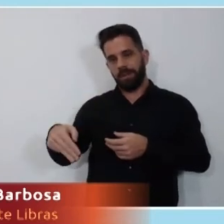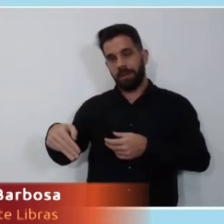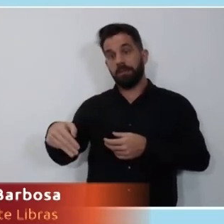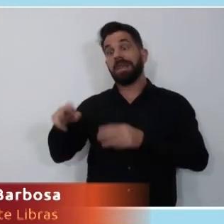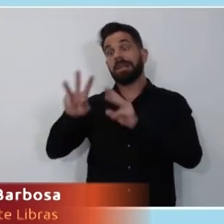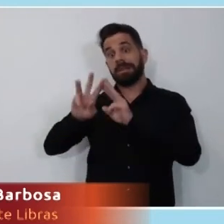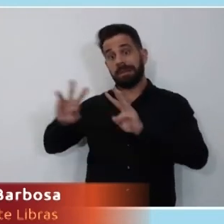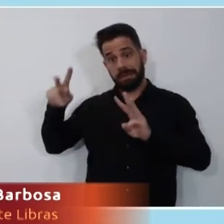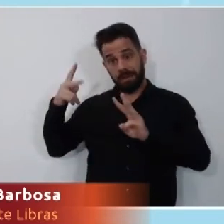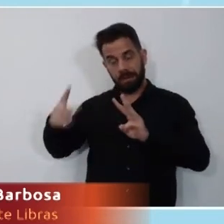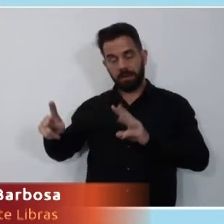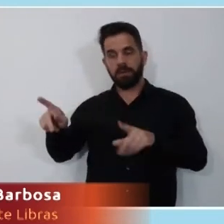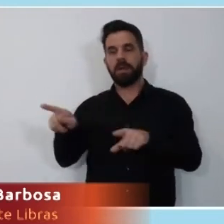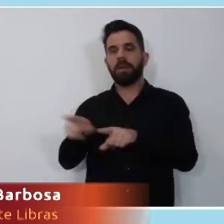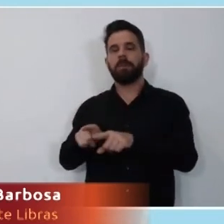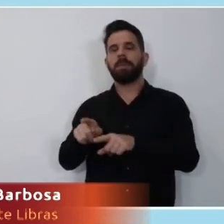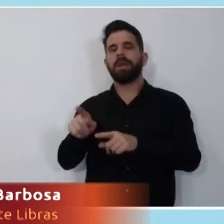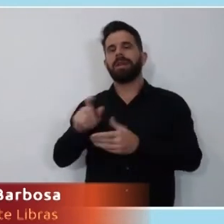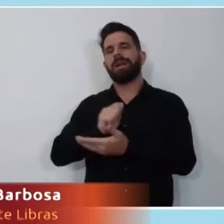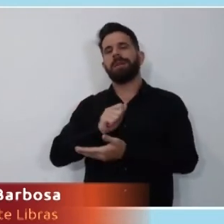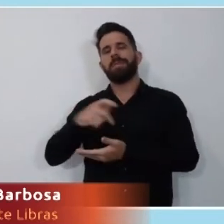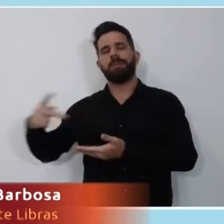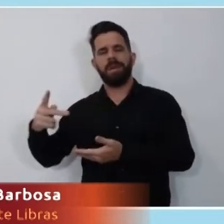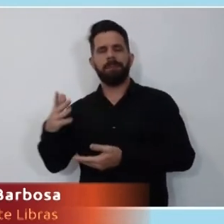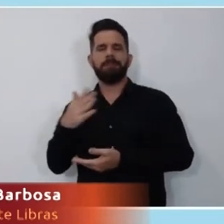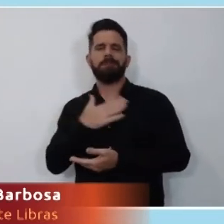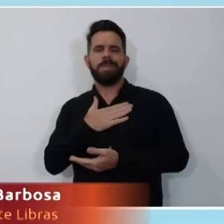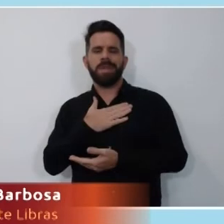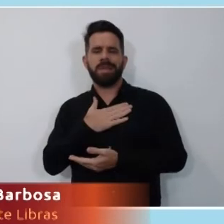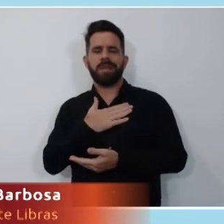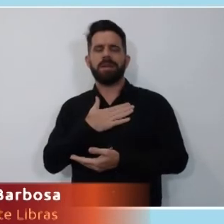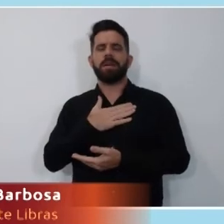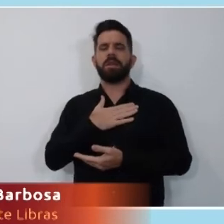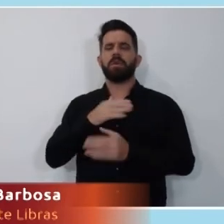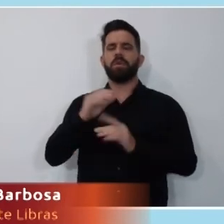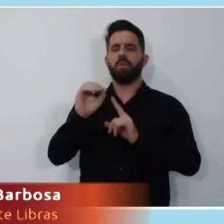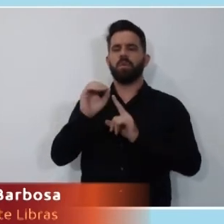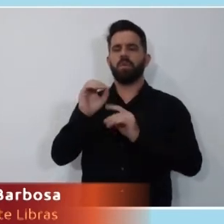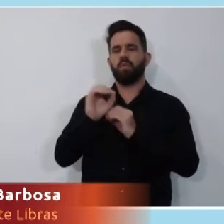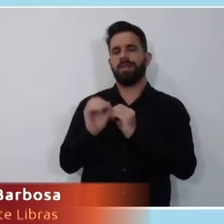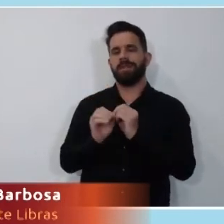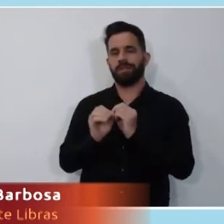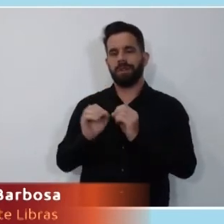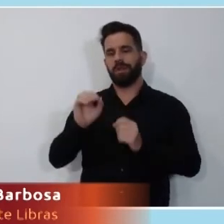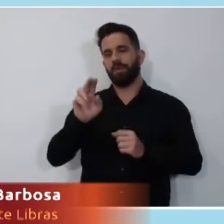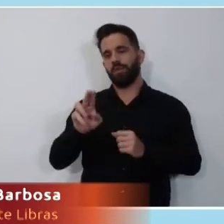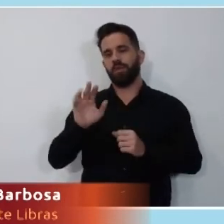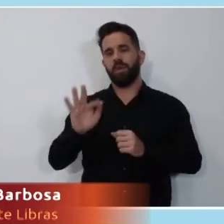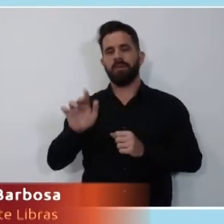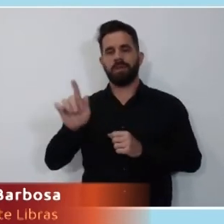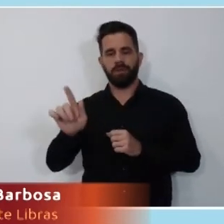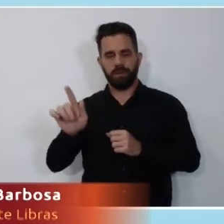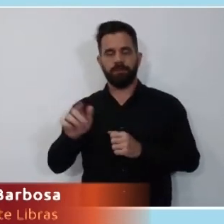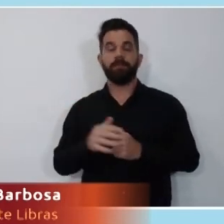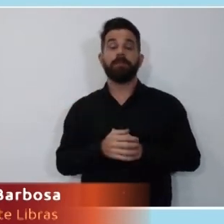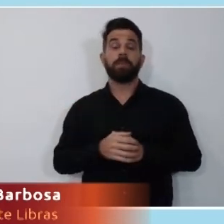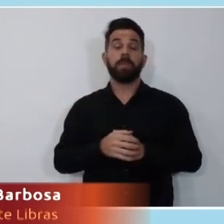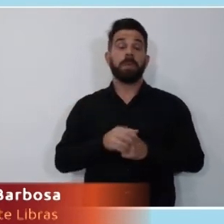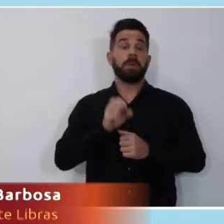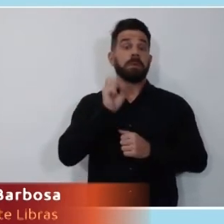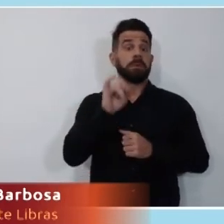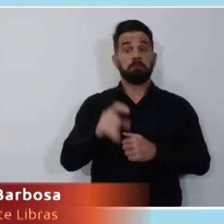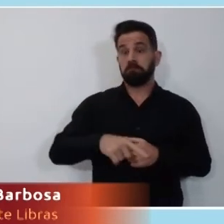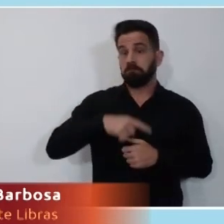e depois ele fica disponível em formato de podcast. Se você não conseguiu conferir ao vivo, é só procurar nos perfis da